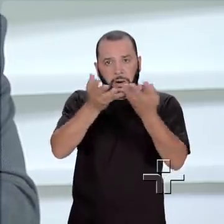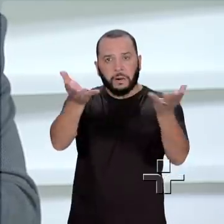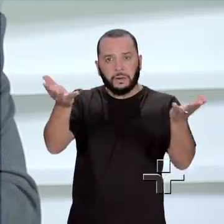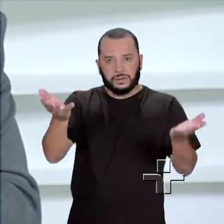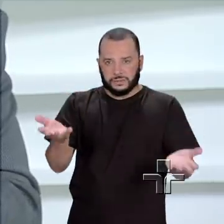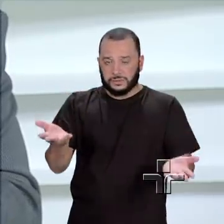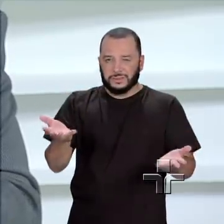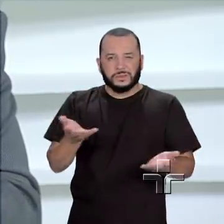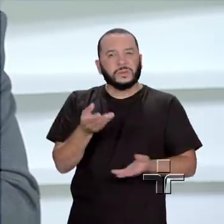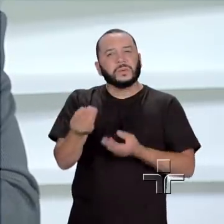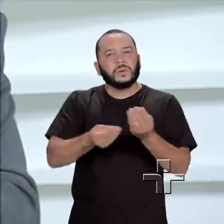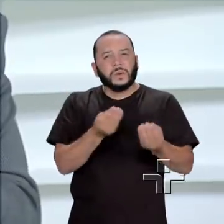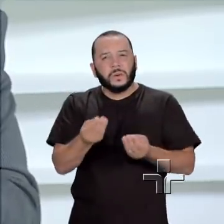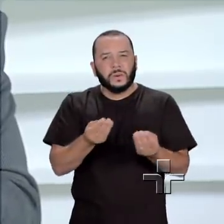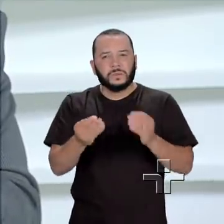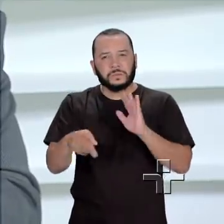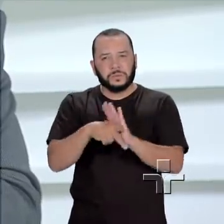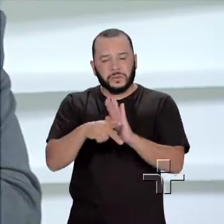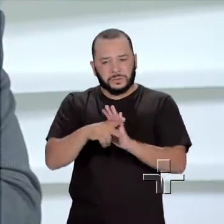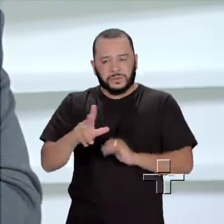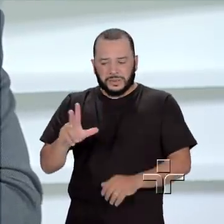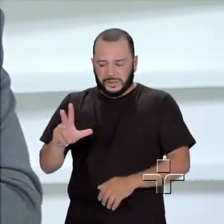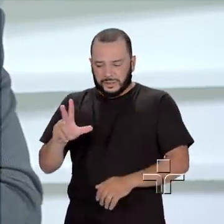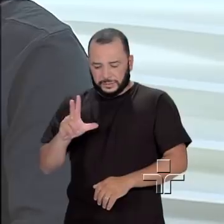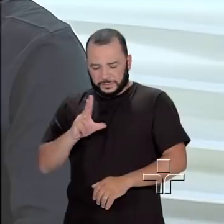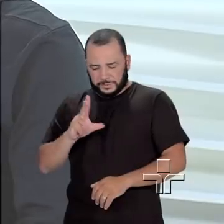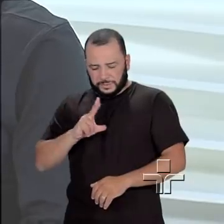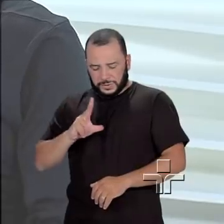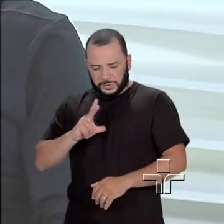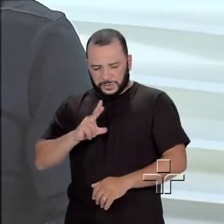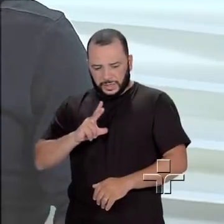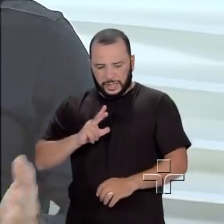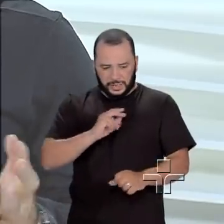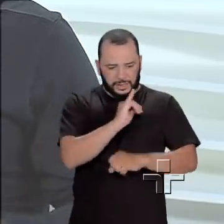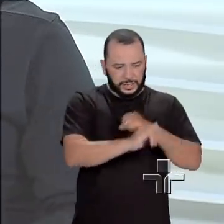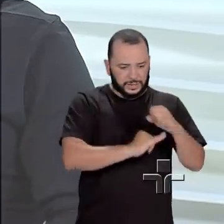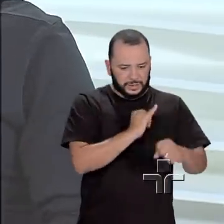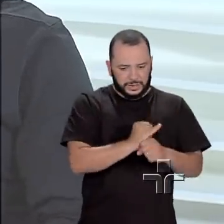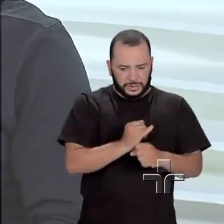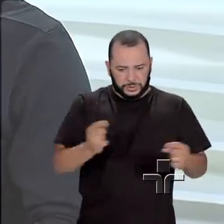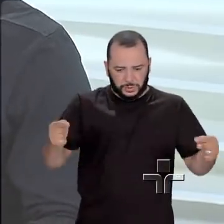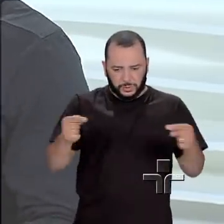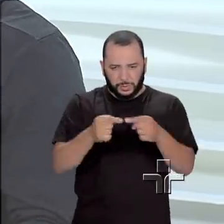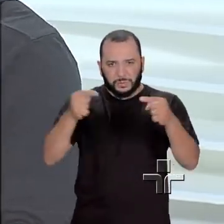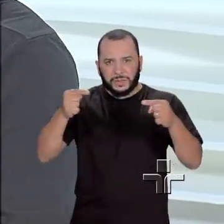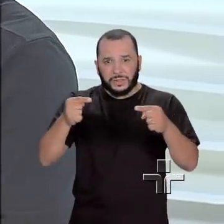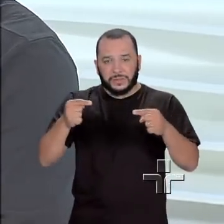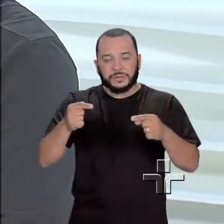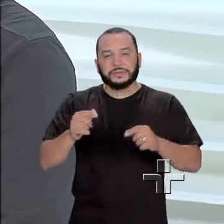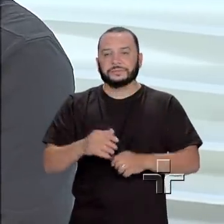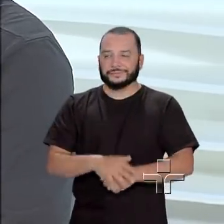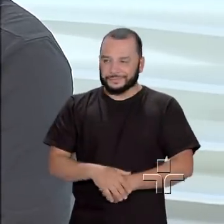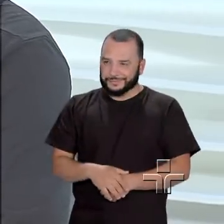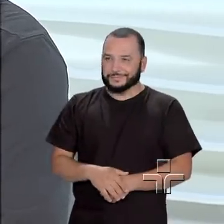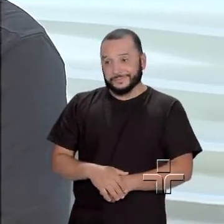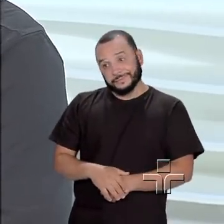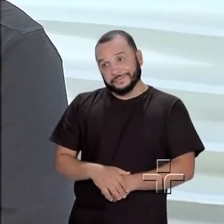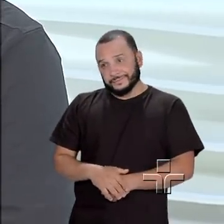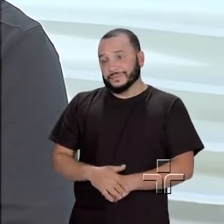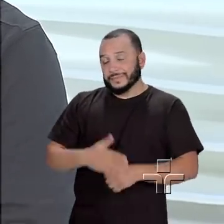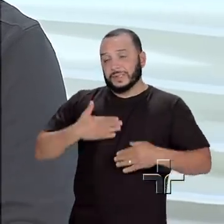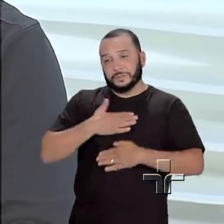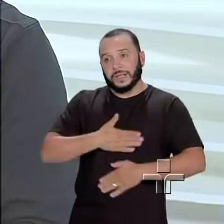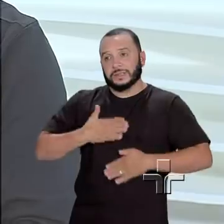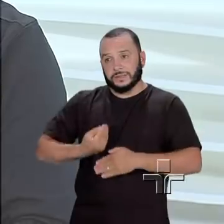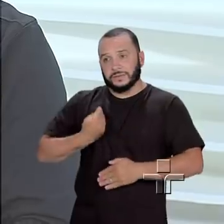de privacidade e internet? Um prazer estar aqui, obrigado pelo convite a todos vocês.